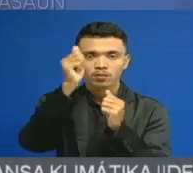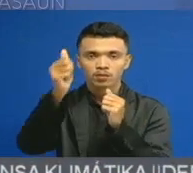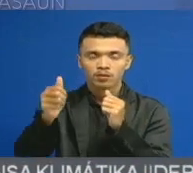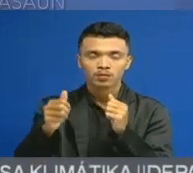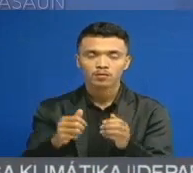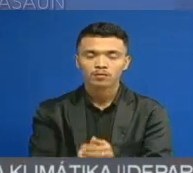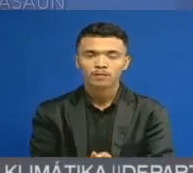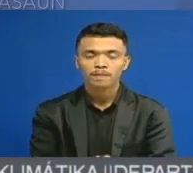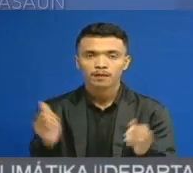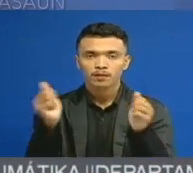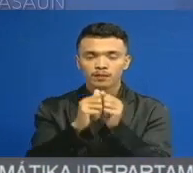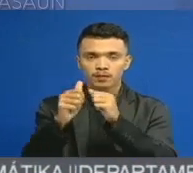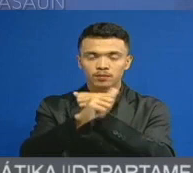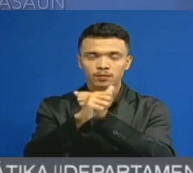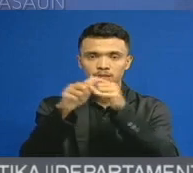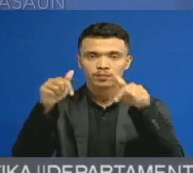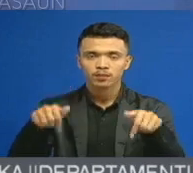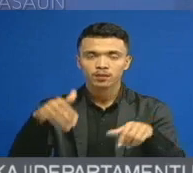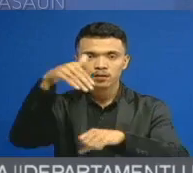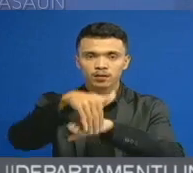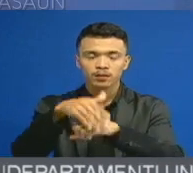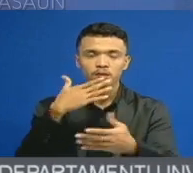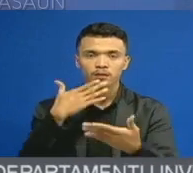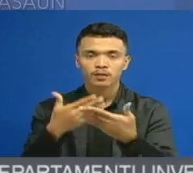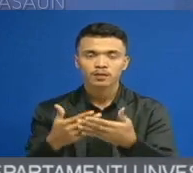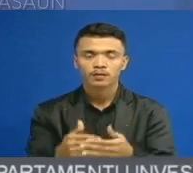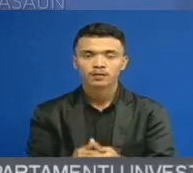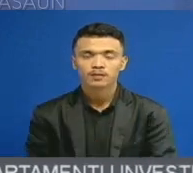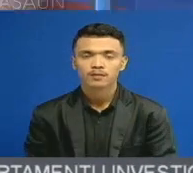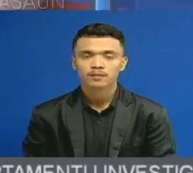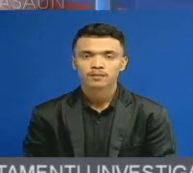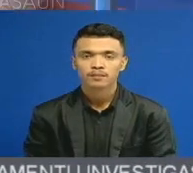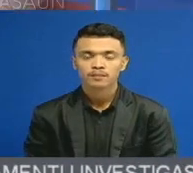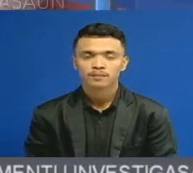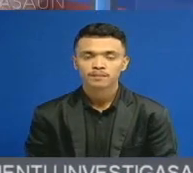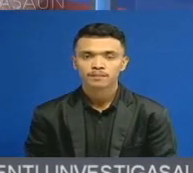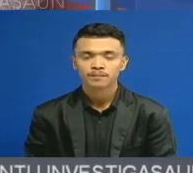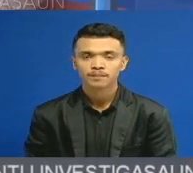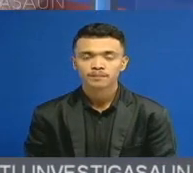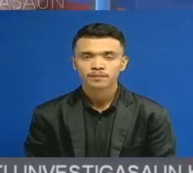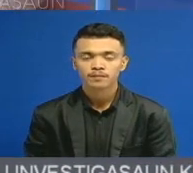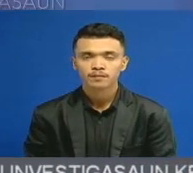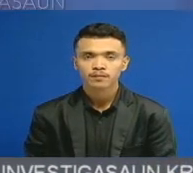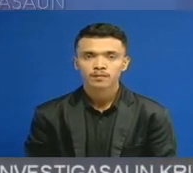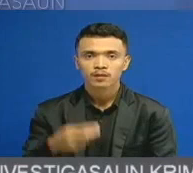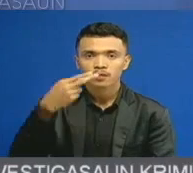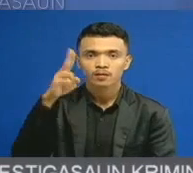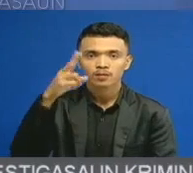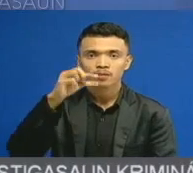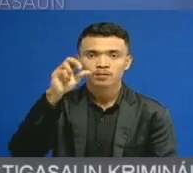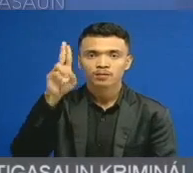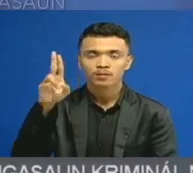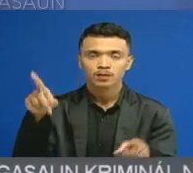vista ligado ao assunto de Neymar. Também lembro de Calandiak para o Sr. Hugo Lourenço. Calandiak. Dia que o Sr. Hugo Hanesan,